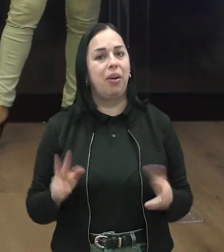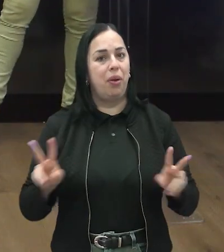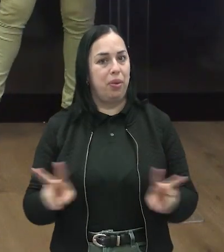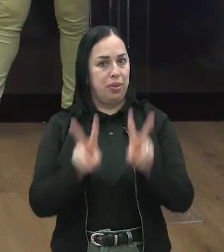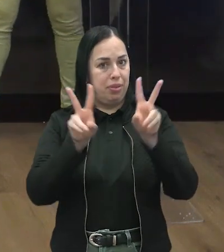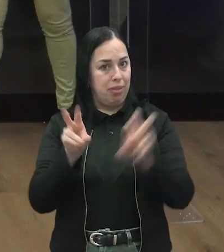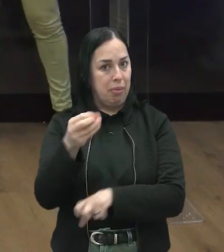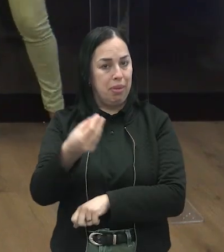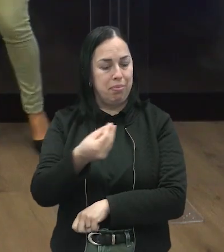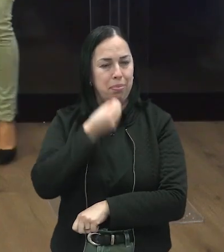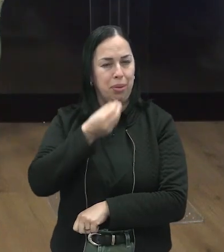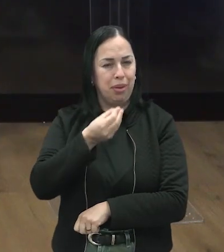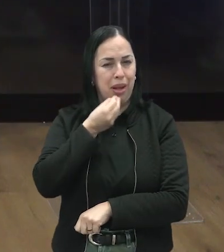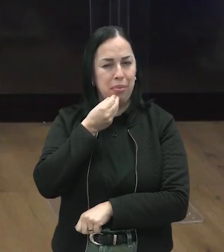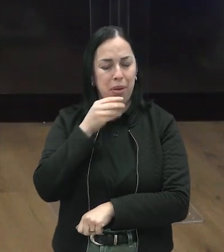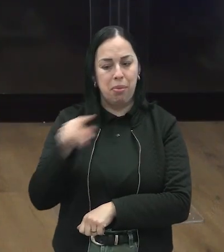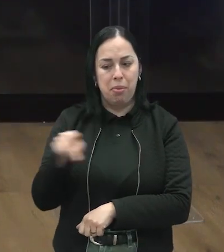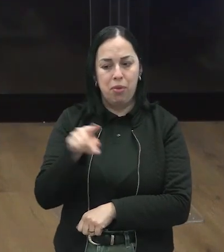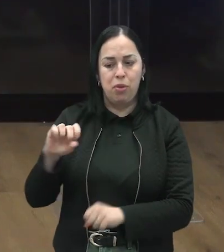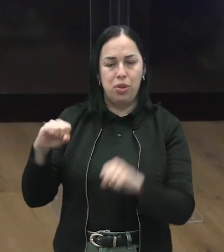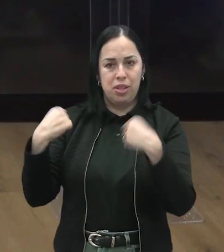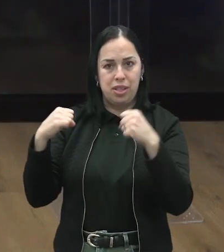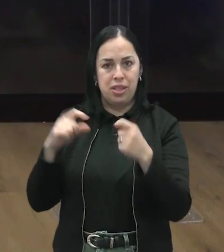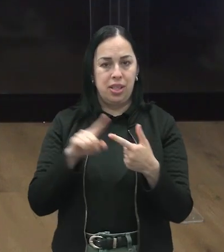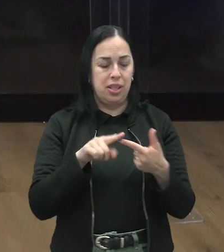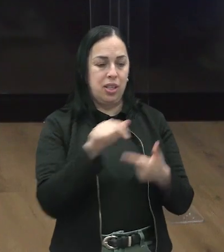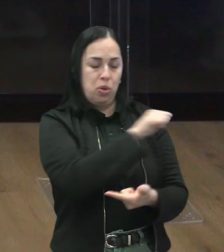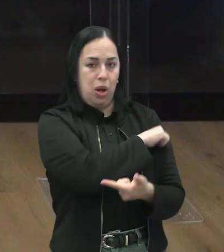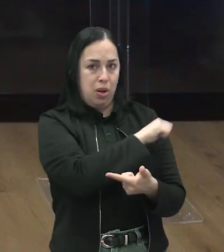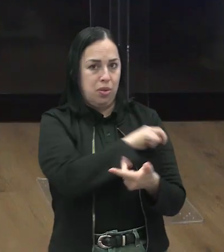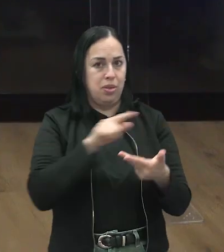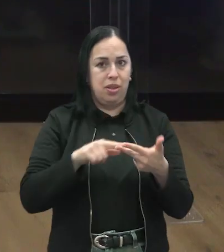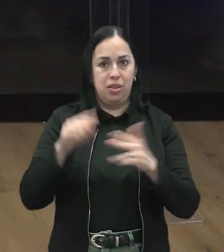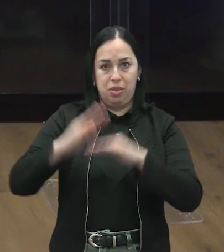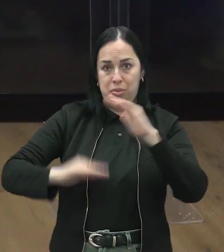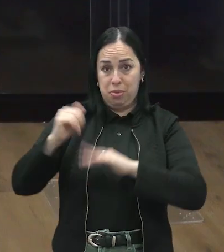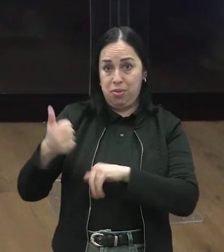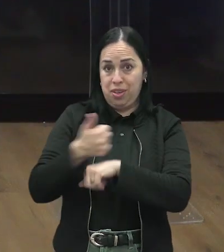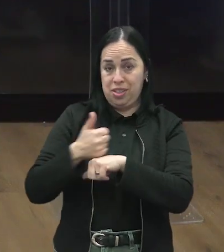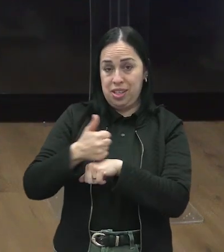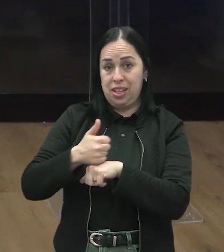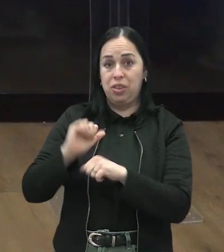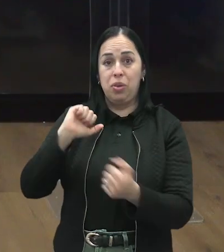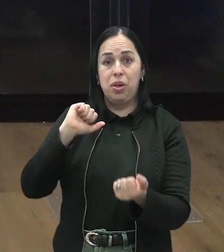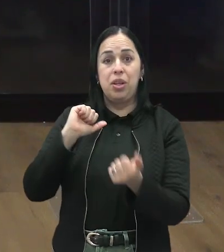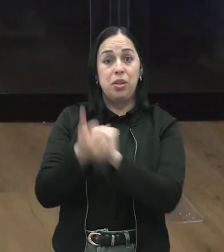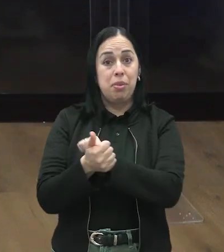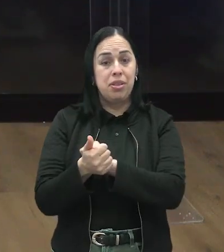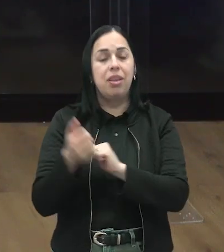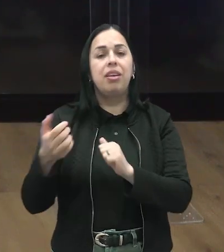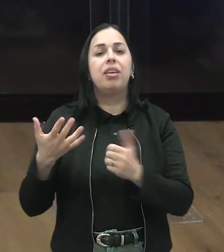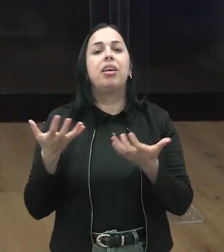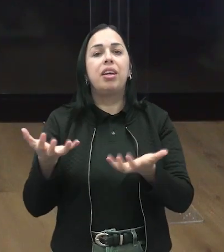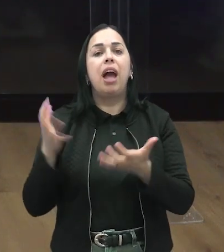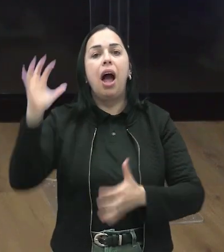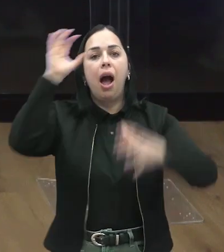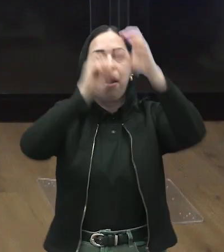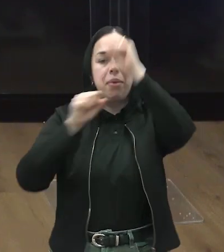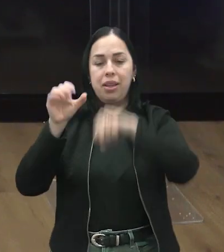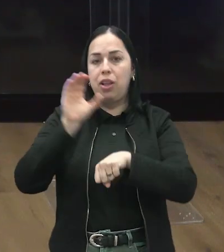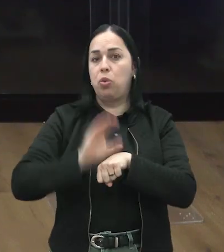A gente fala agora de oportunidade para educadores físicos, estudantes e profissionais do esporte interessados